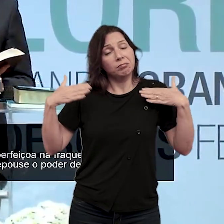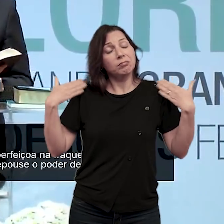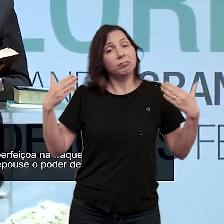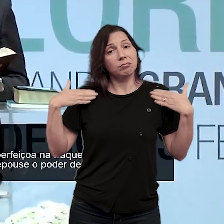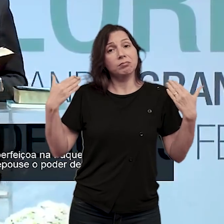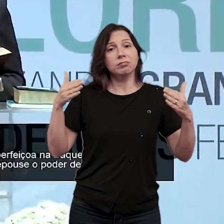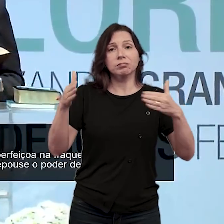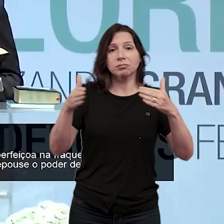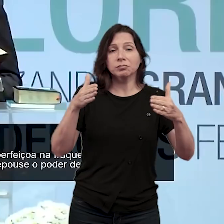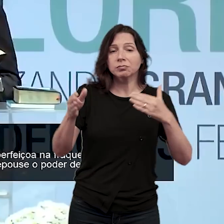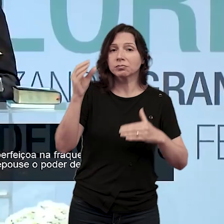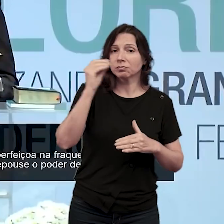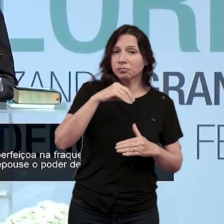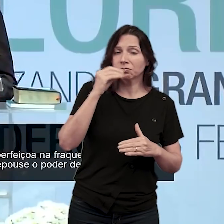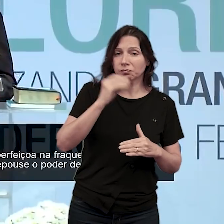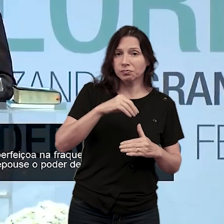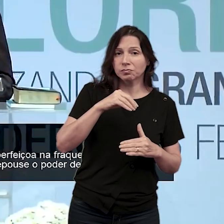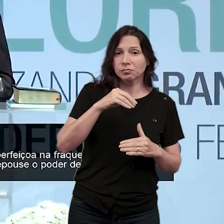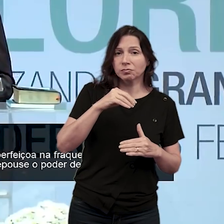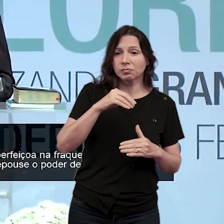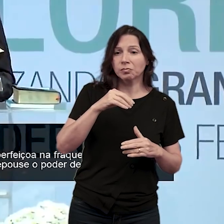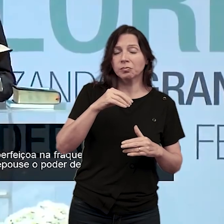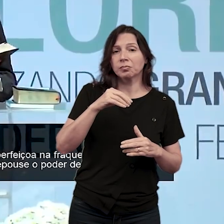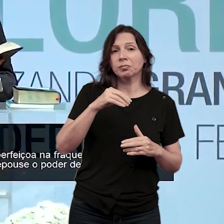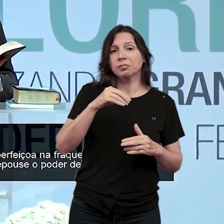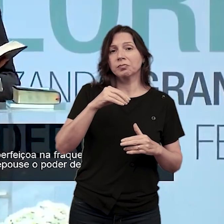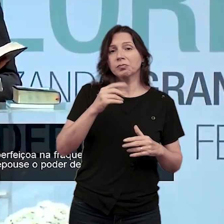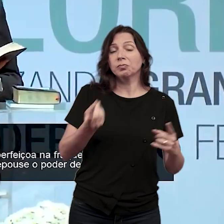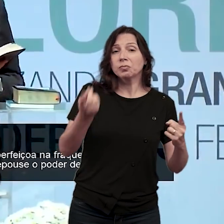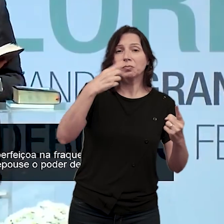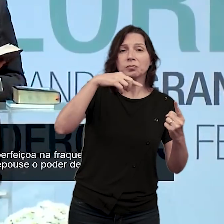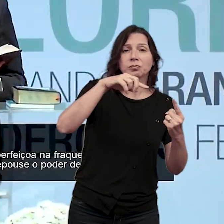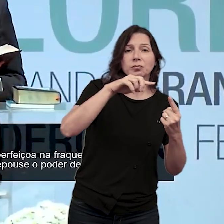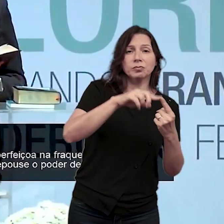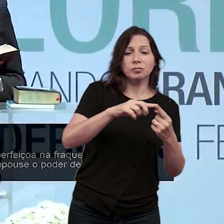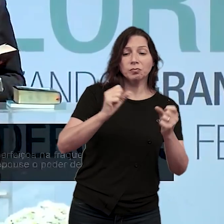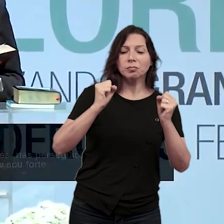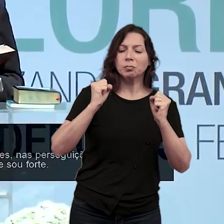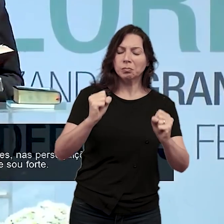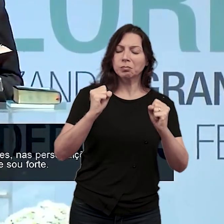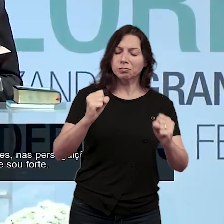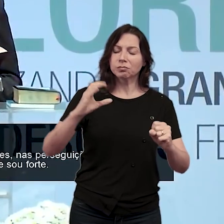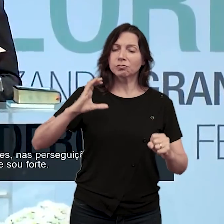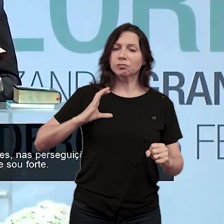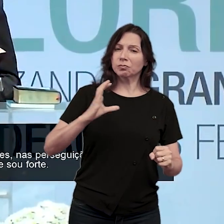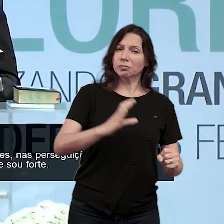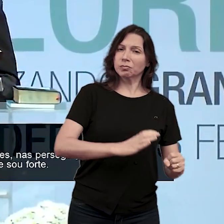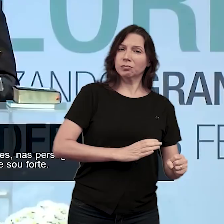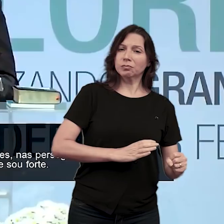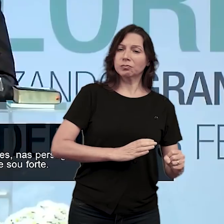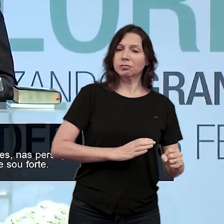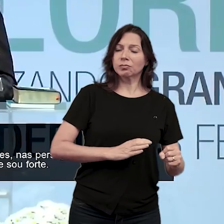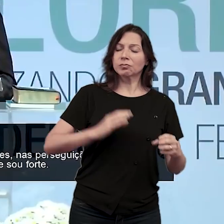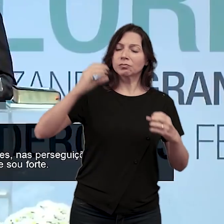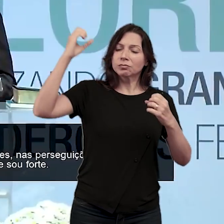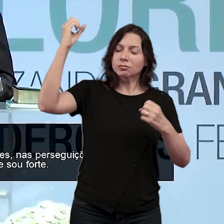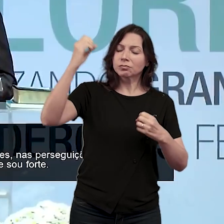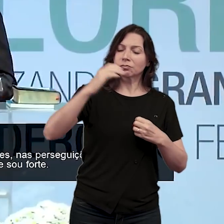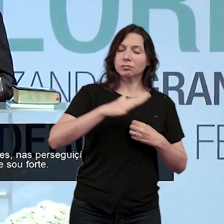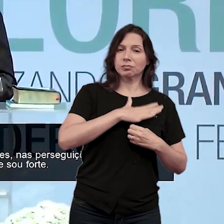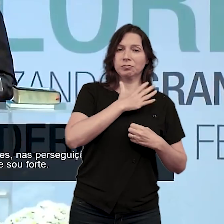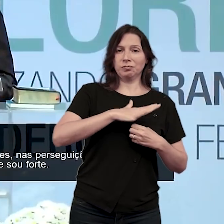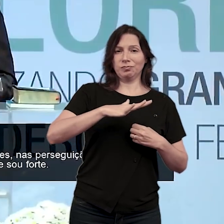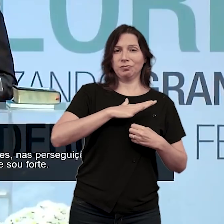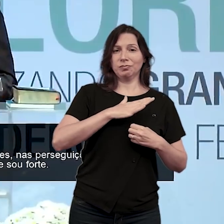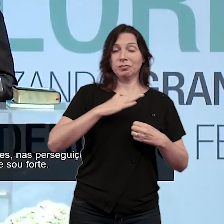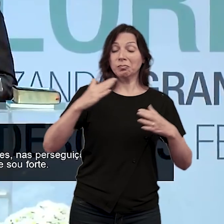fraquezas, para que sobre mim repouse o poder de Cristo. Pelo que sinto prazer nas fraquezas,